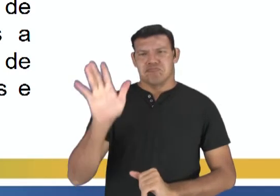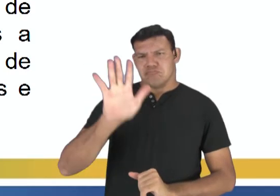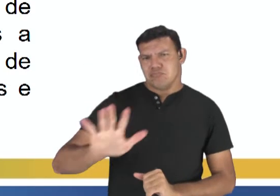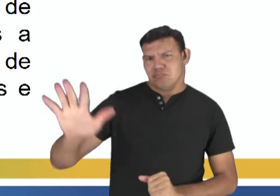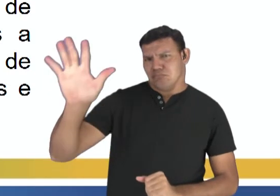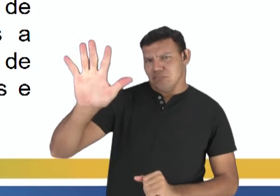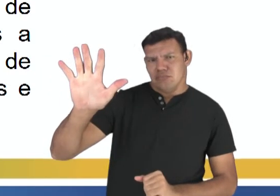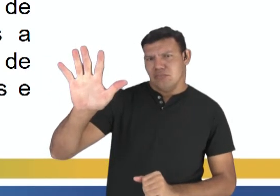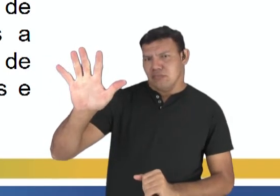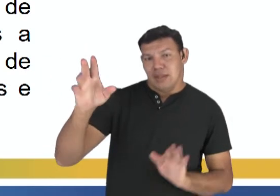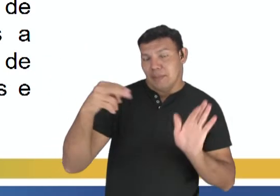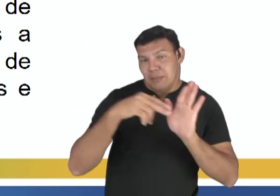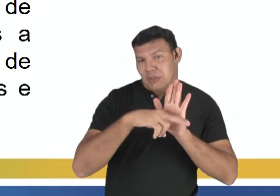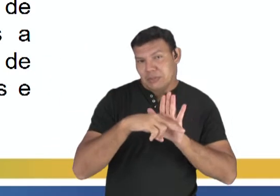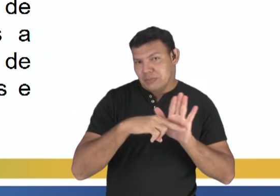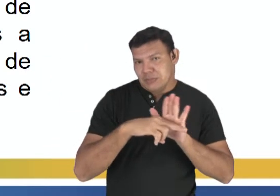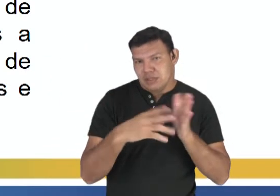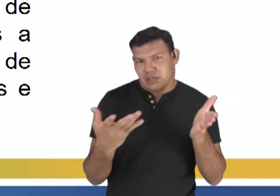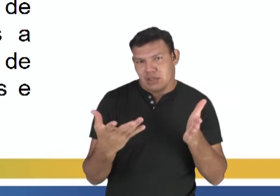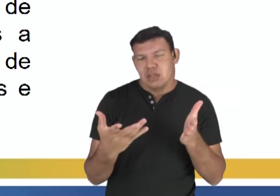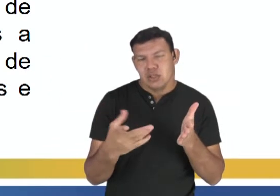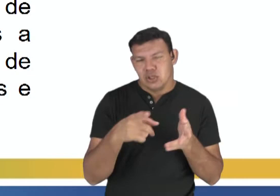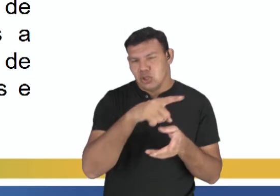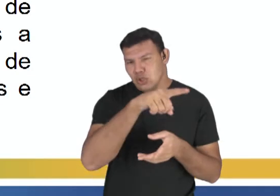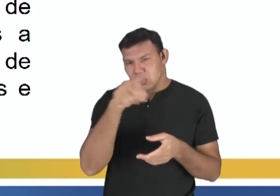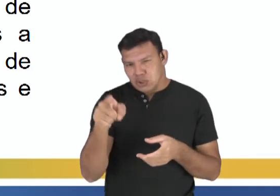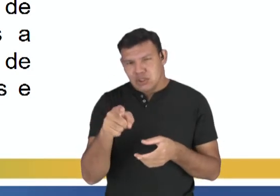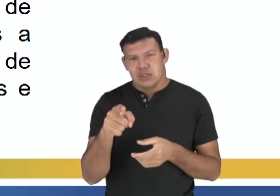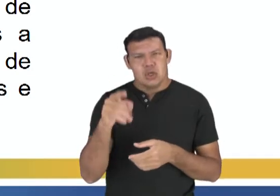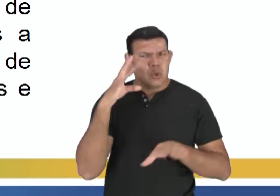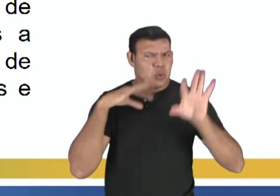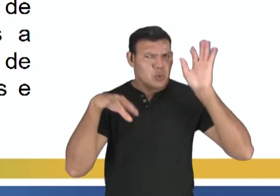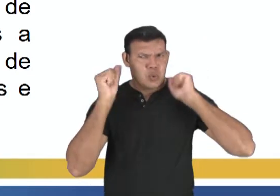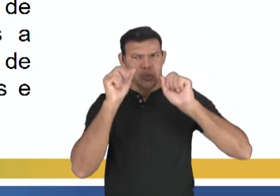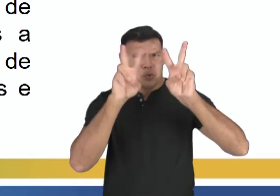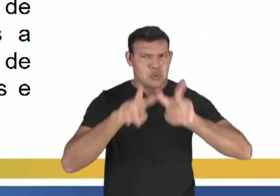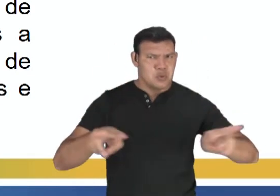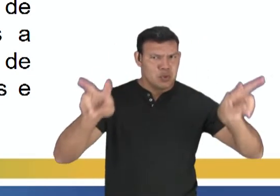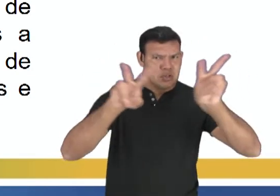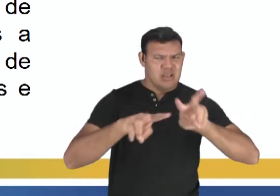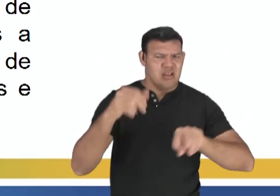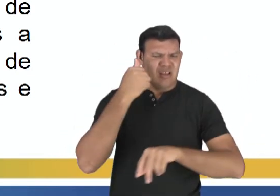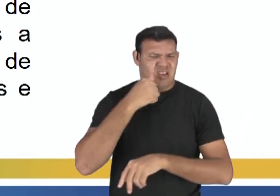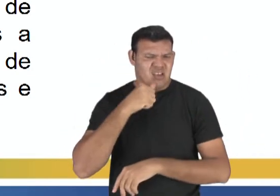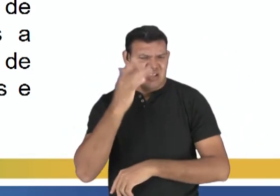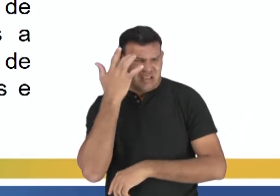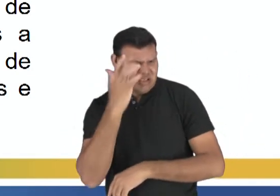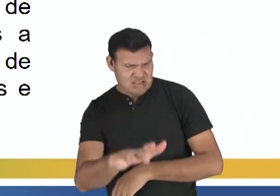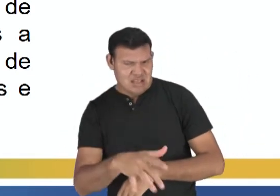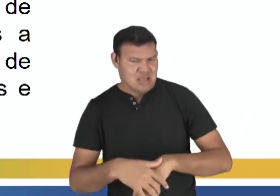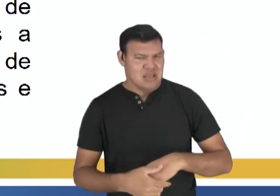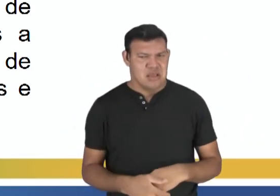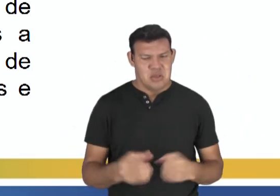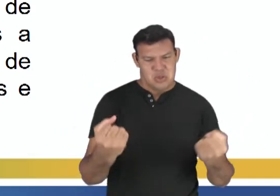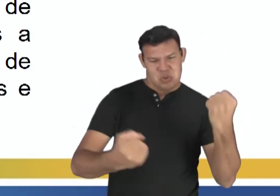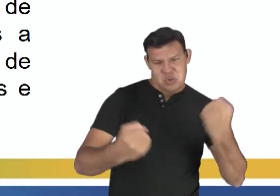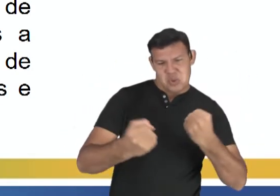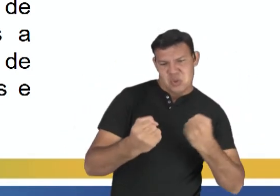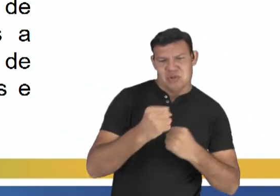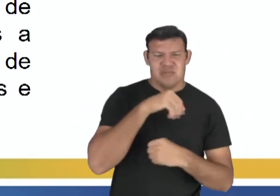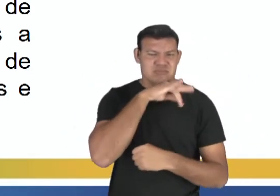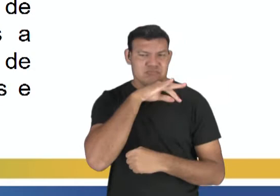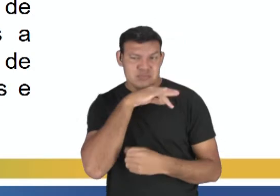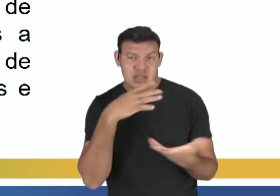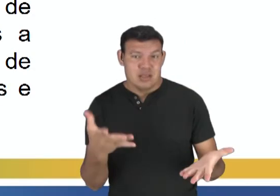geralmente que se torna biológica, e com certeza vocês já ouviram, alguém falando, que mulher não consegue fazer isso, que mulher dirige mal.